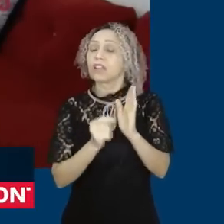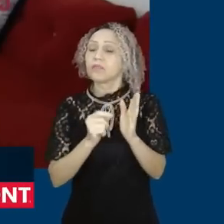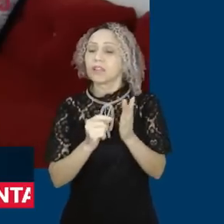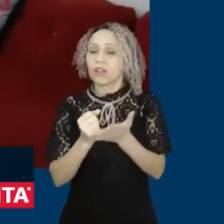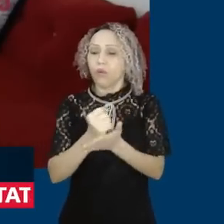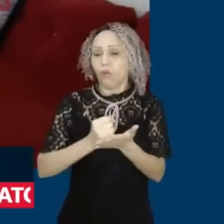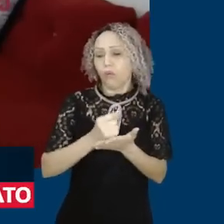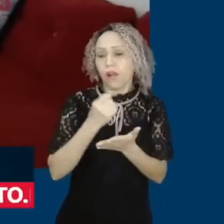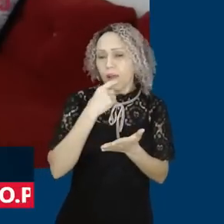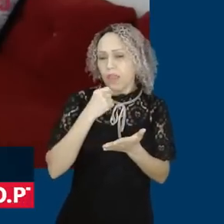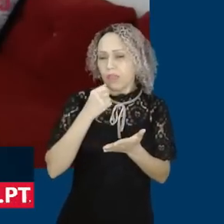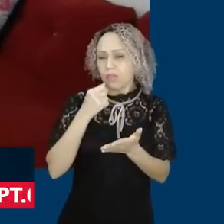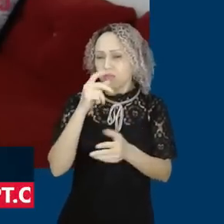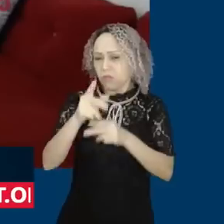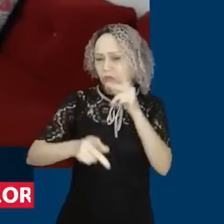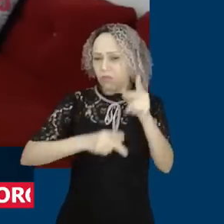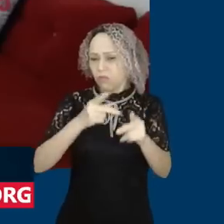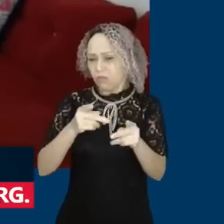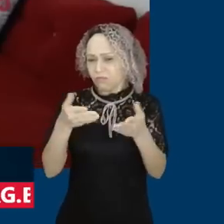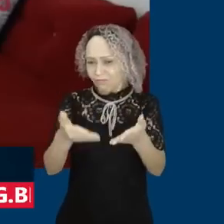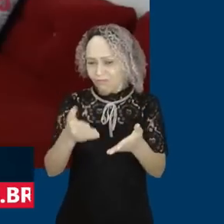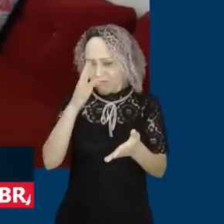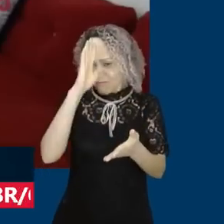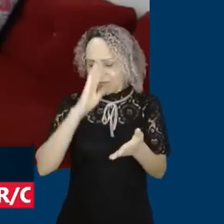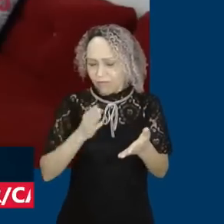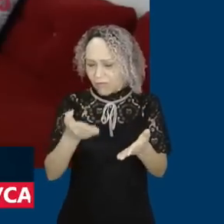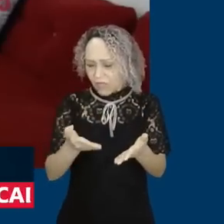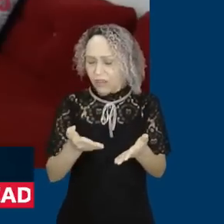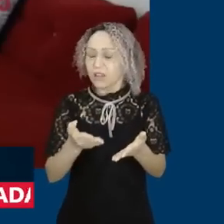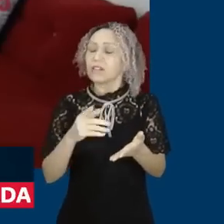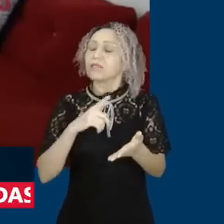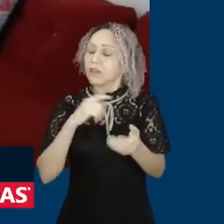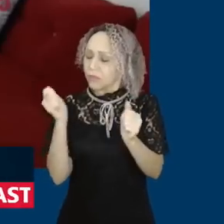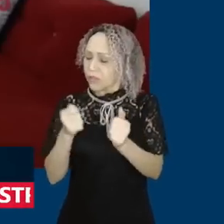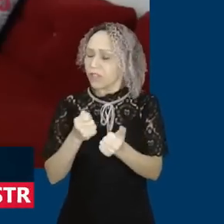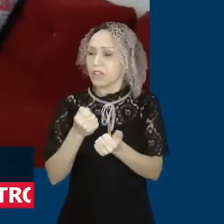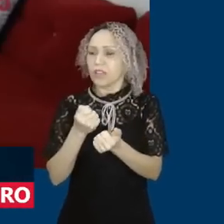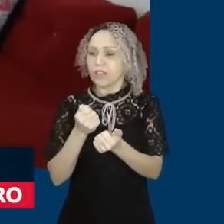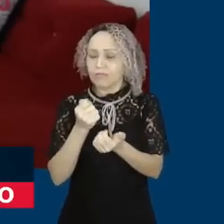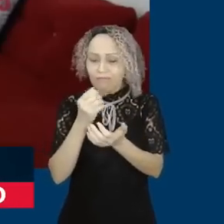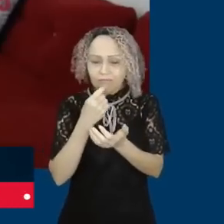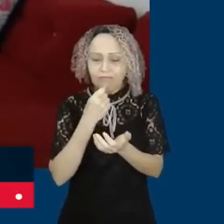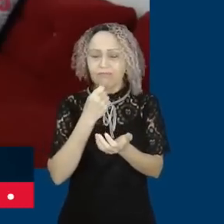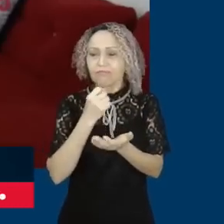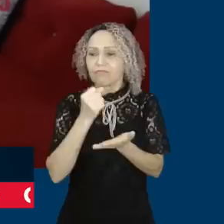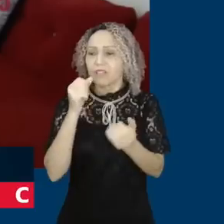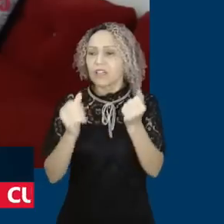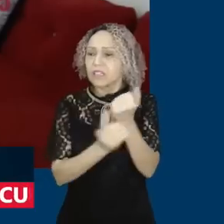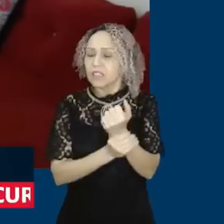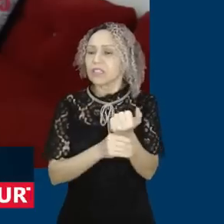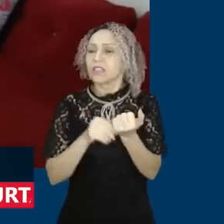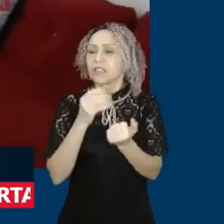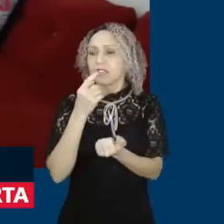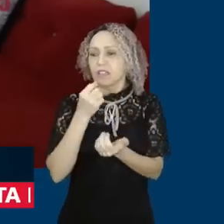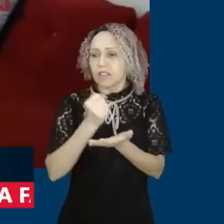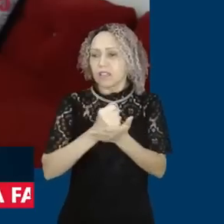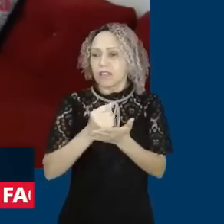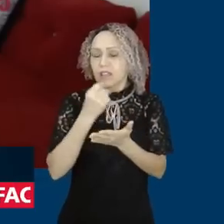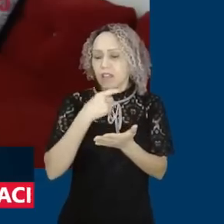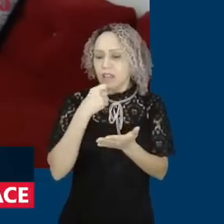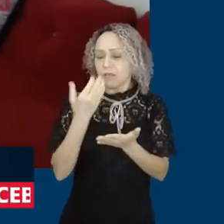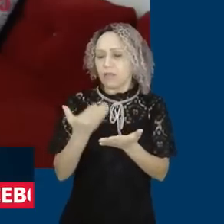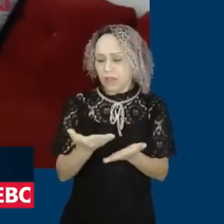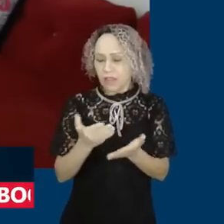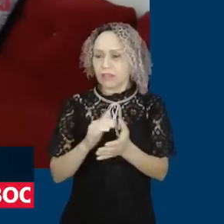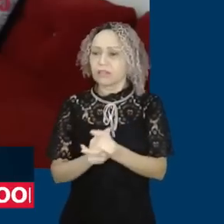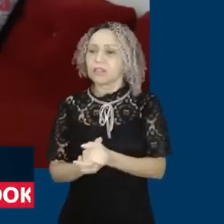de recursos, também com uma injeção de recursos aí de quase 7 bilhões, o salário mínimo vai ser reajustado acima da inflação. O novo